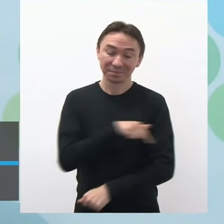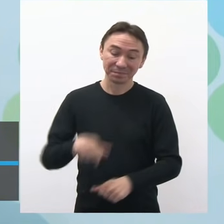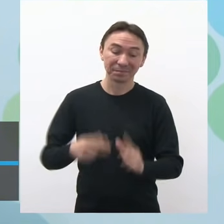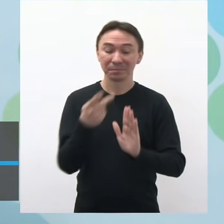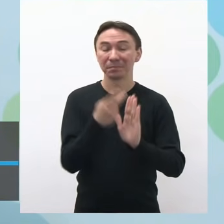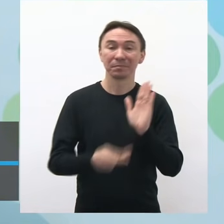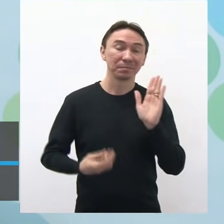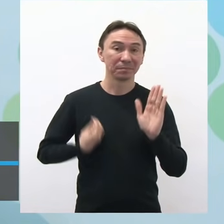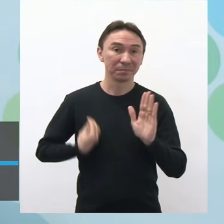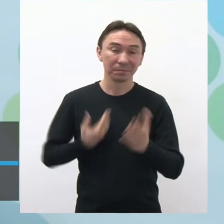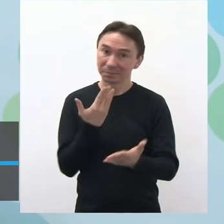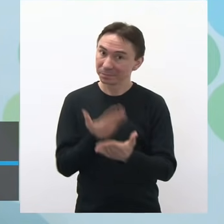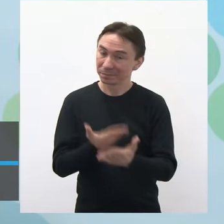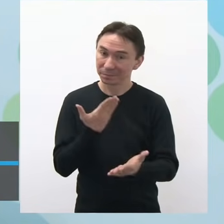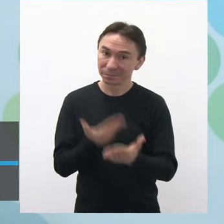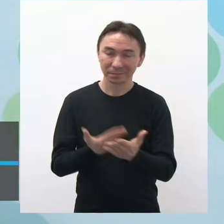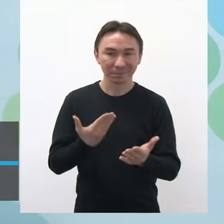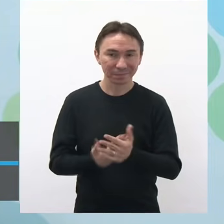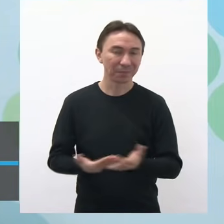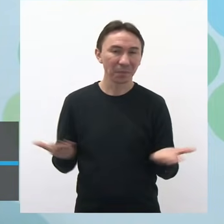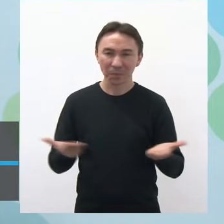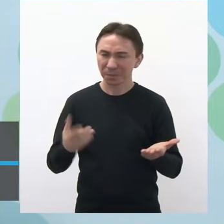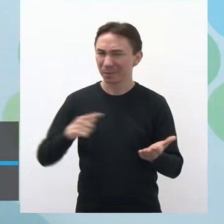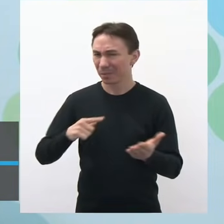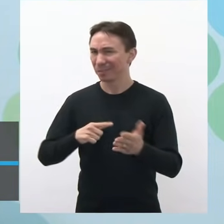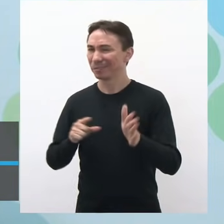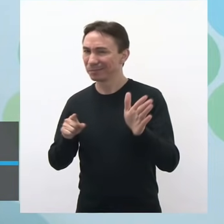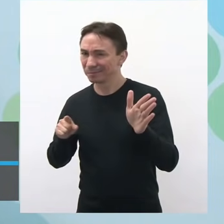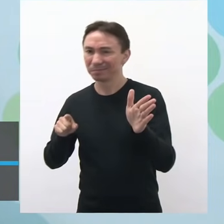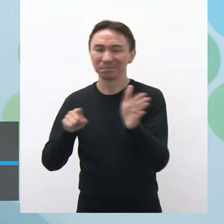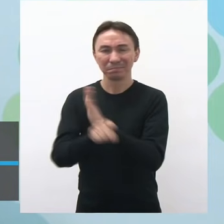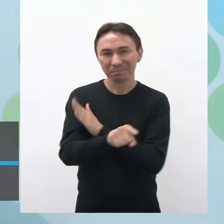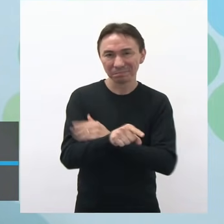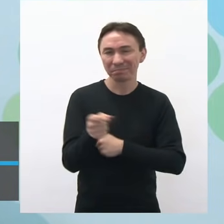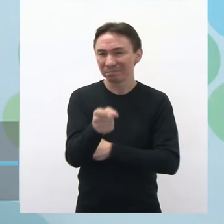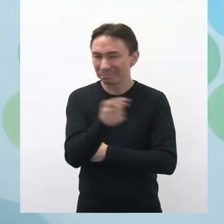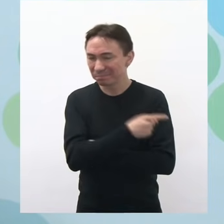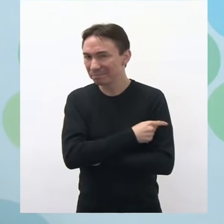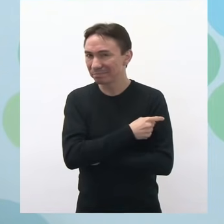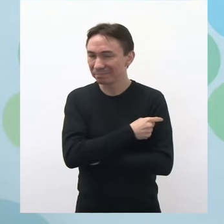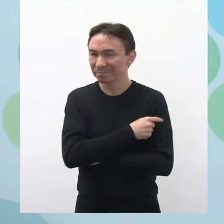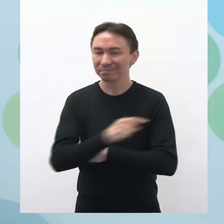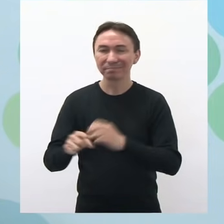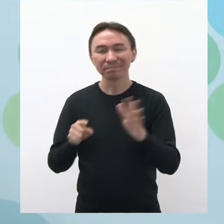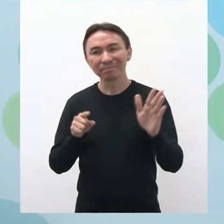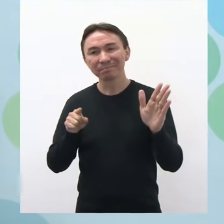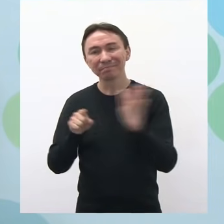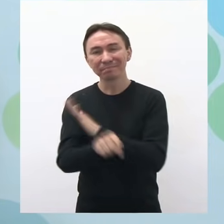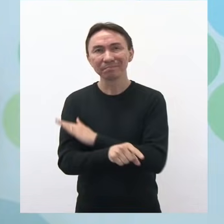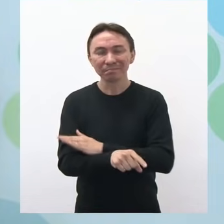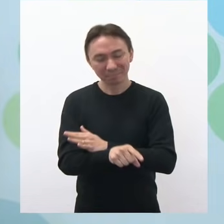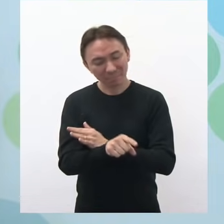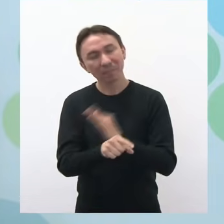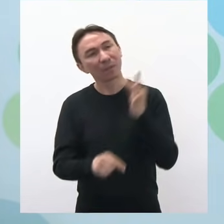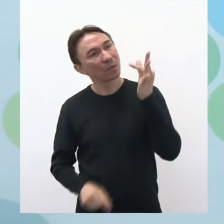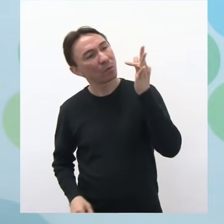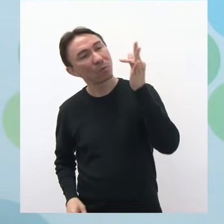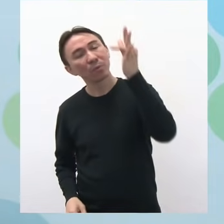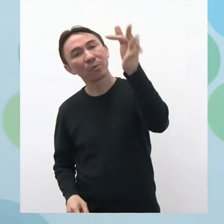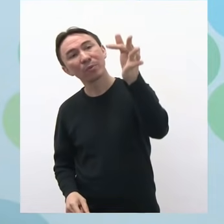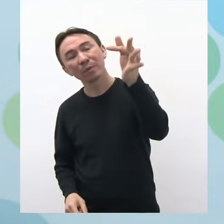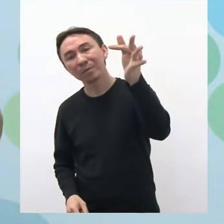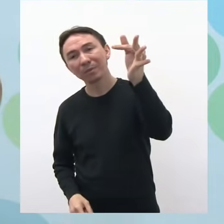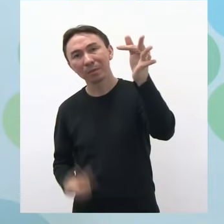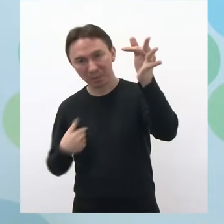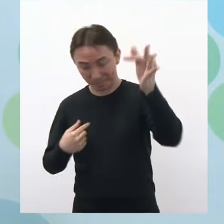Vida. Hoje, nós temos uma pergunta, uma ideia aqui para fazer para vocês sobre a questão do futuro. Eu não estou aqui sozinho,